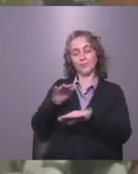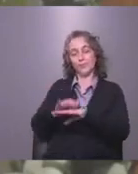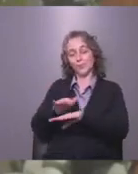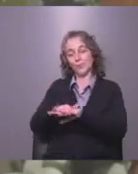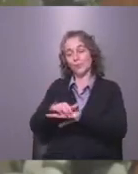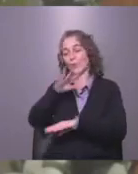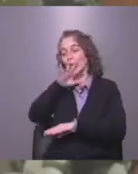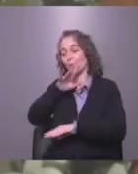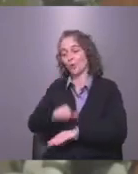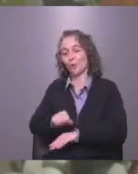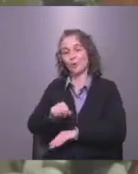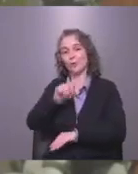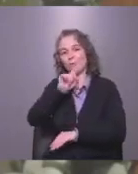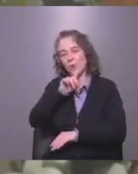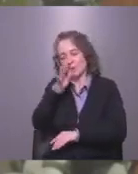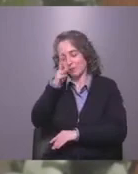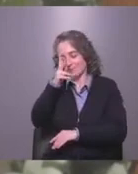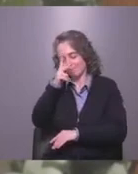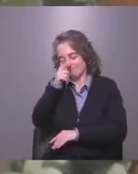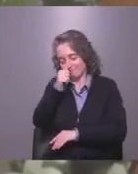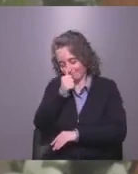desânimo.